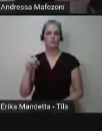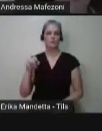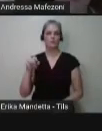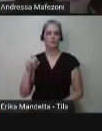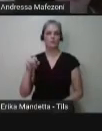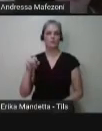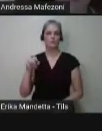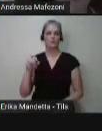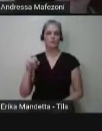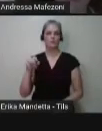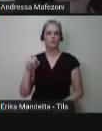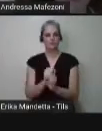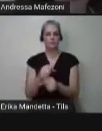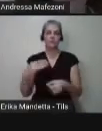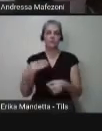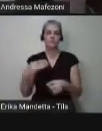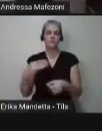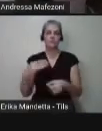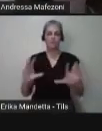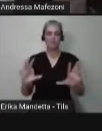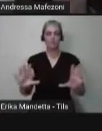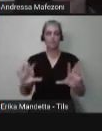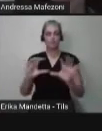Esse município tem um total de